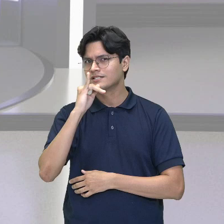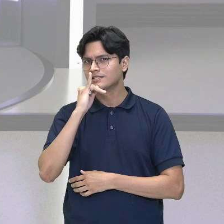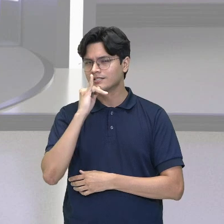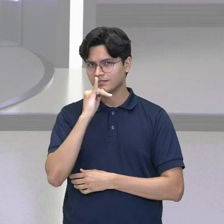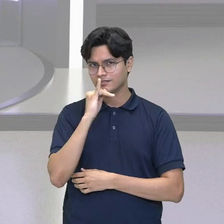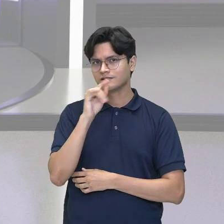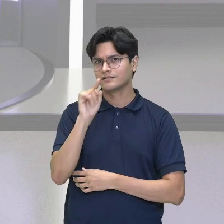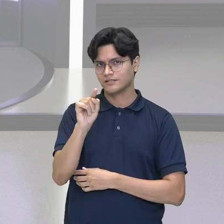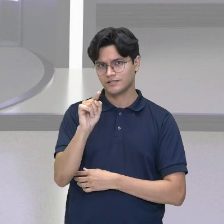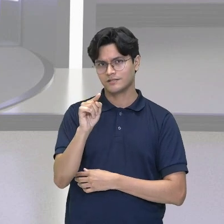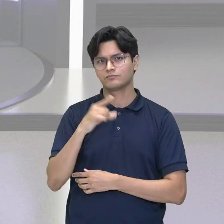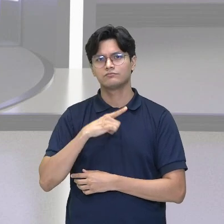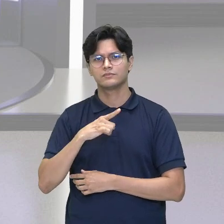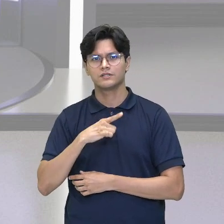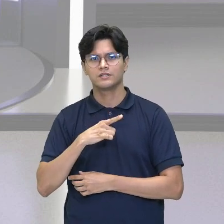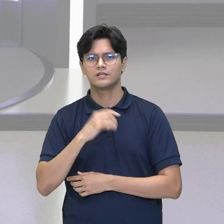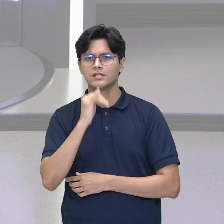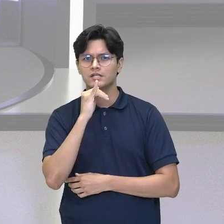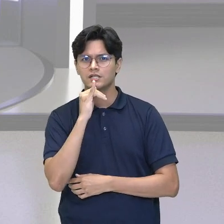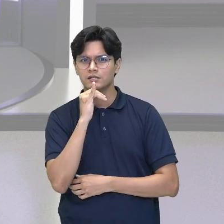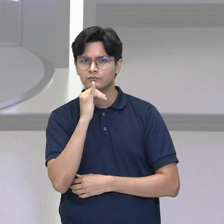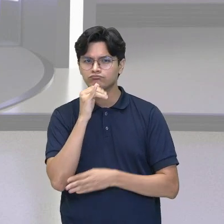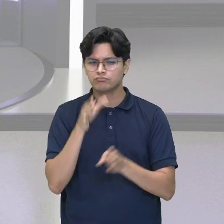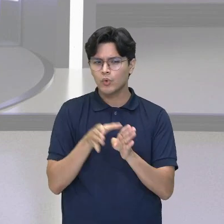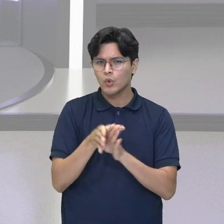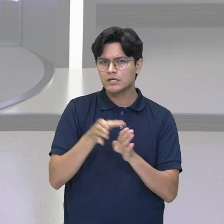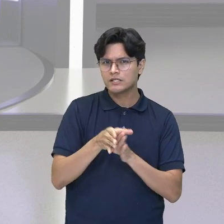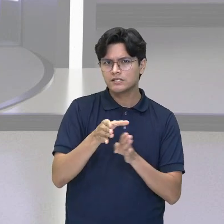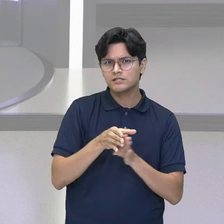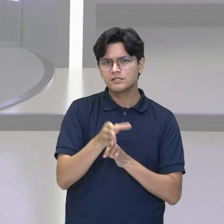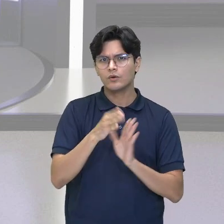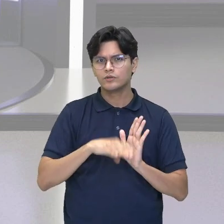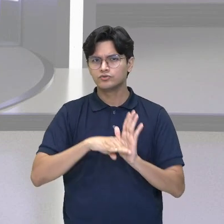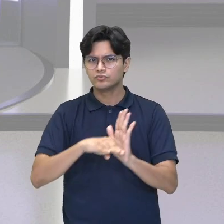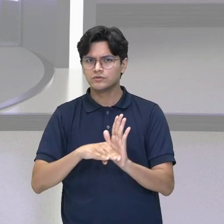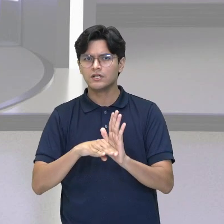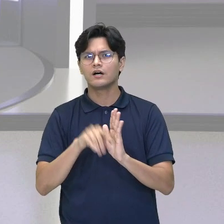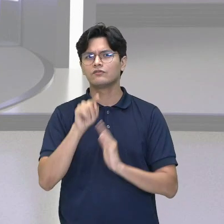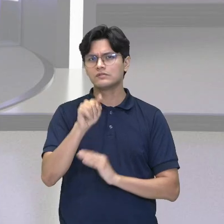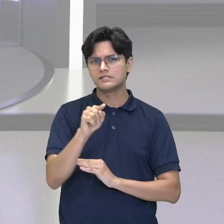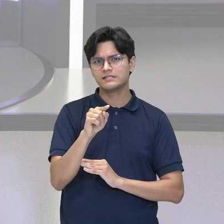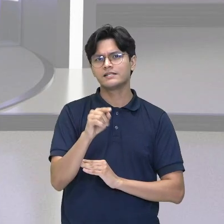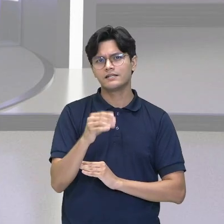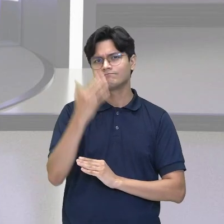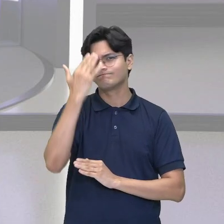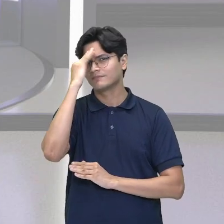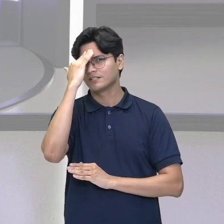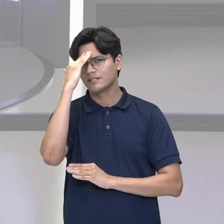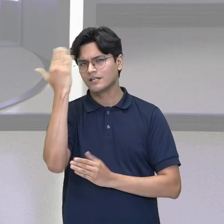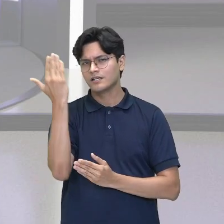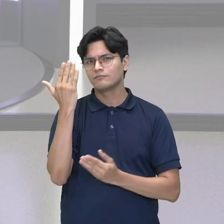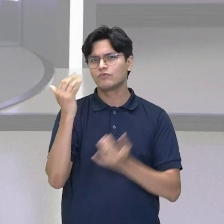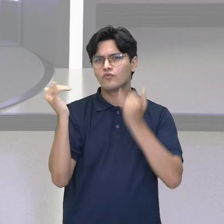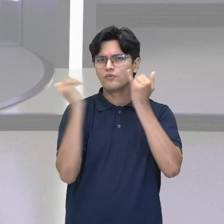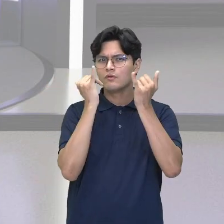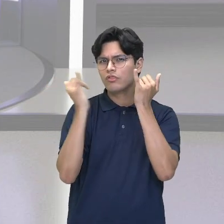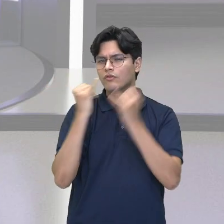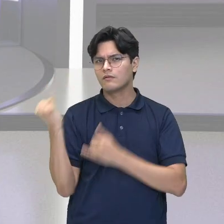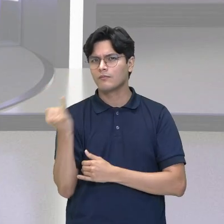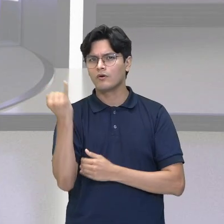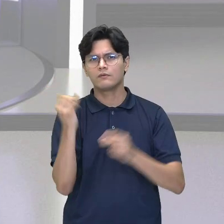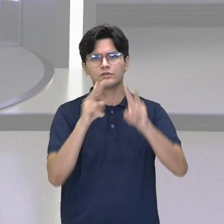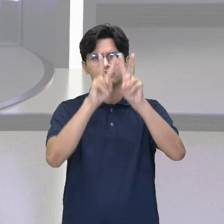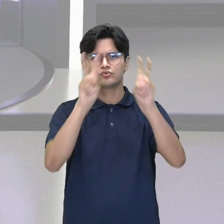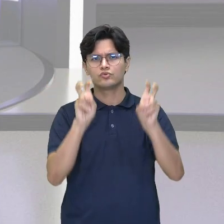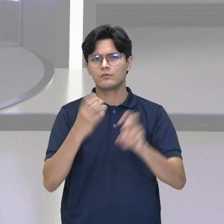mistérios da existência, revelando caminhos de amor, compaixão e respeito. Esse grande